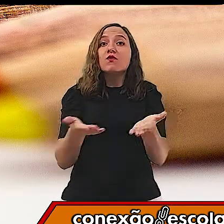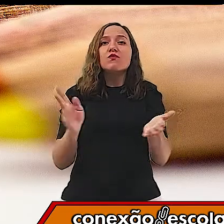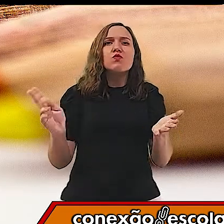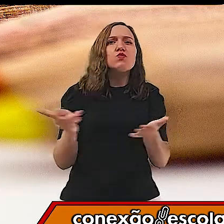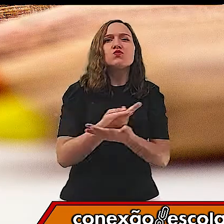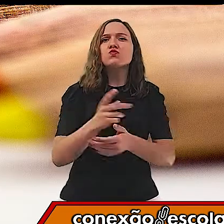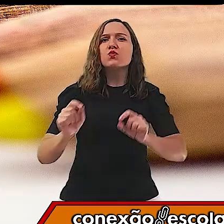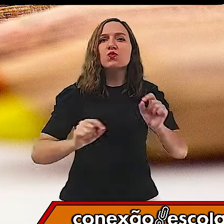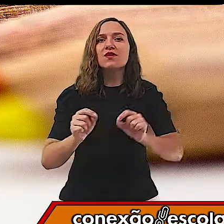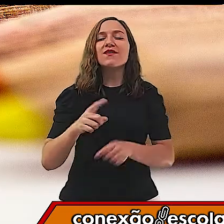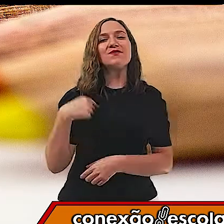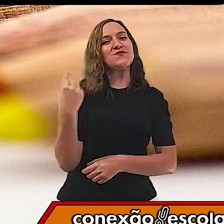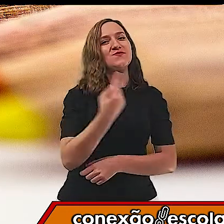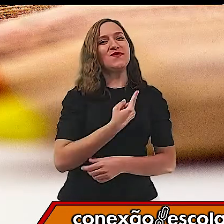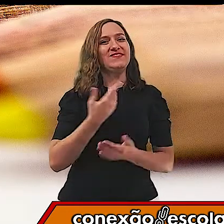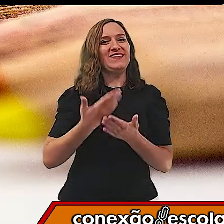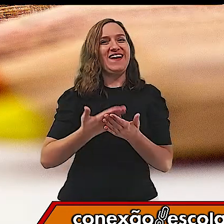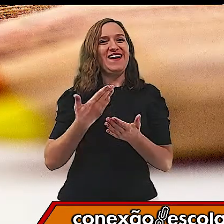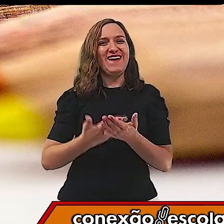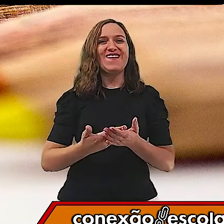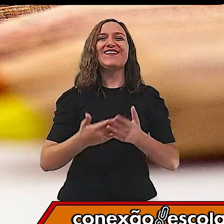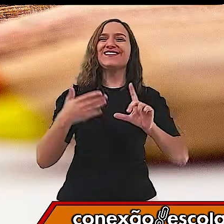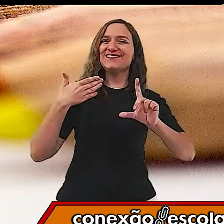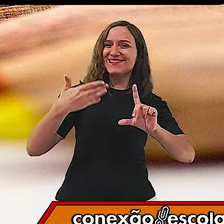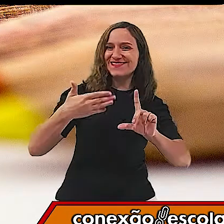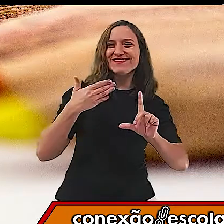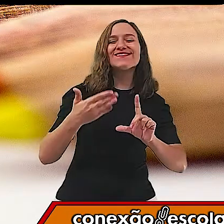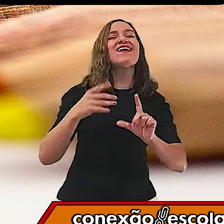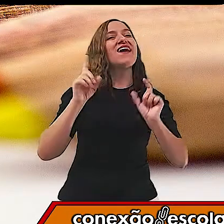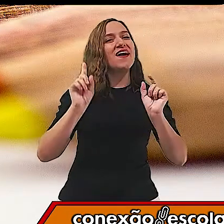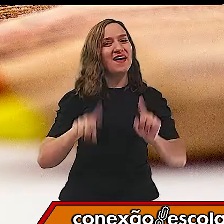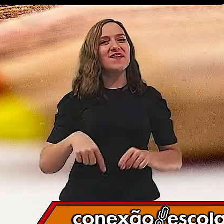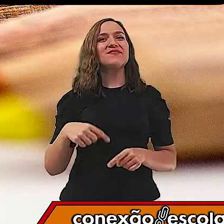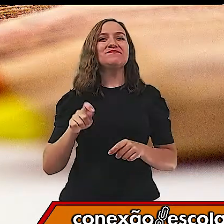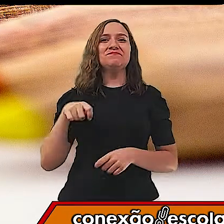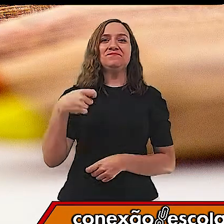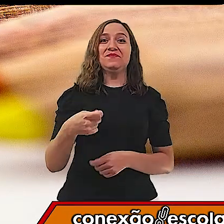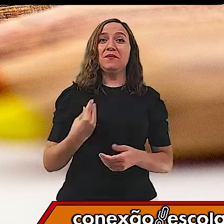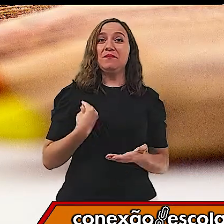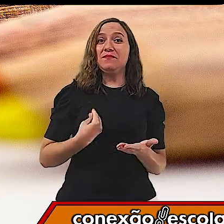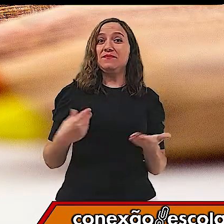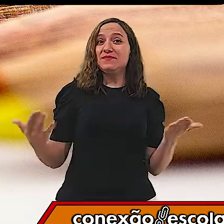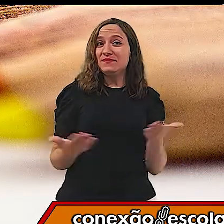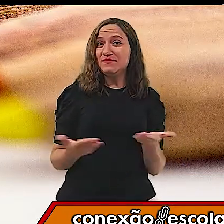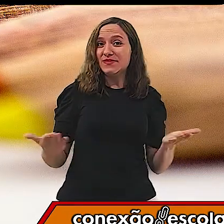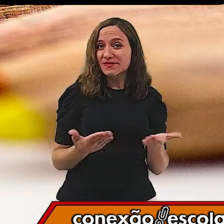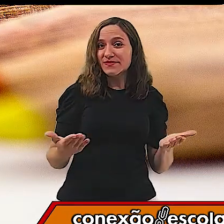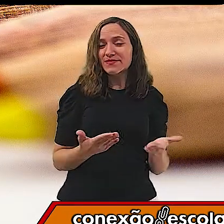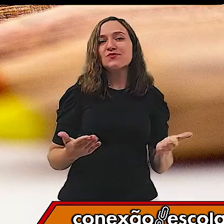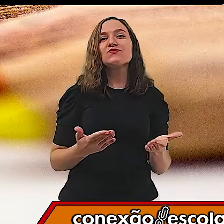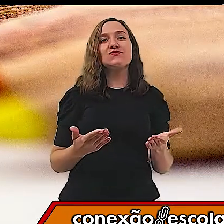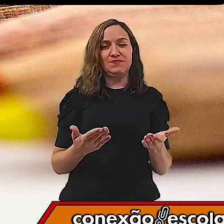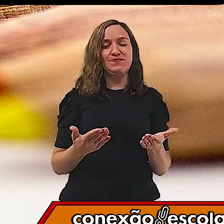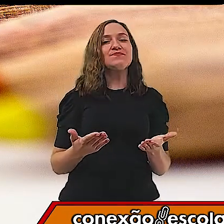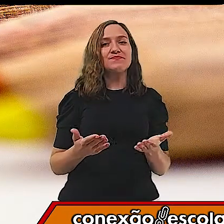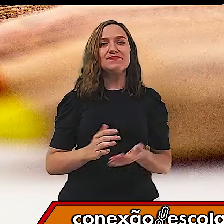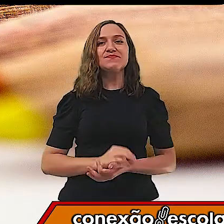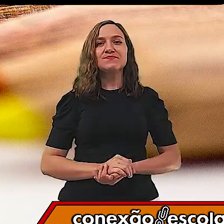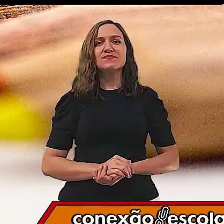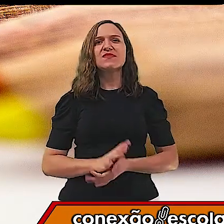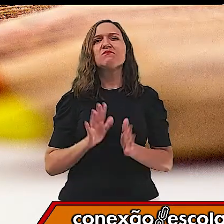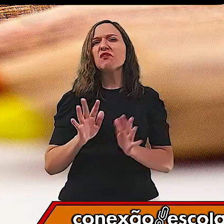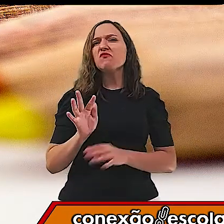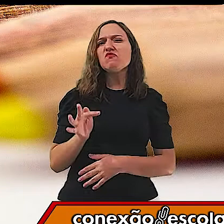agora? A nossa videoaula. Isso é presente, é o que está acontecendo.